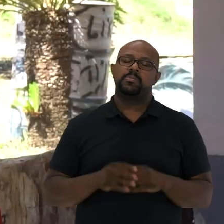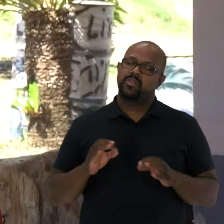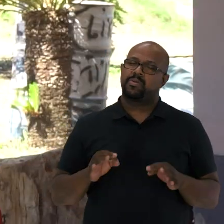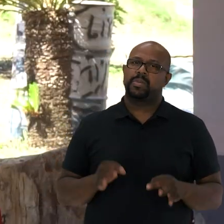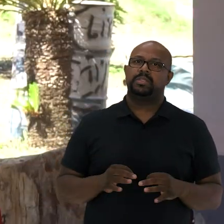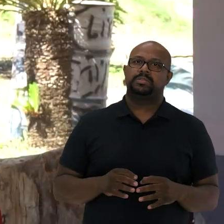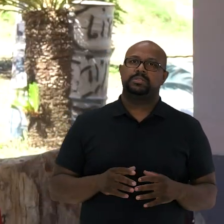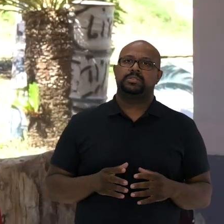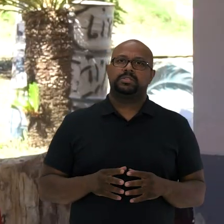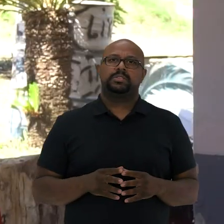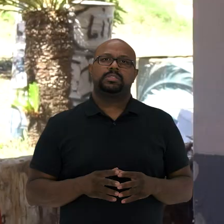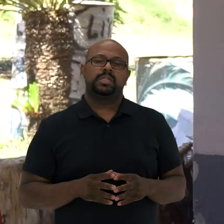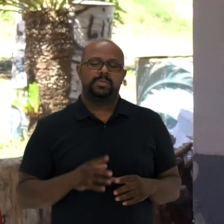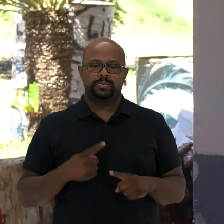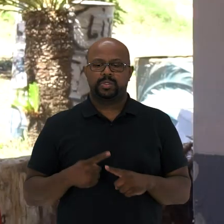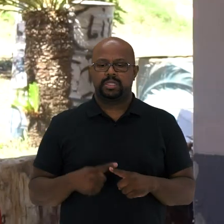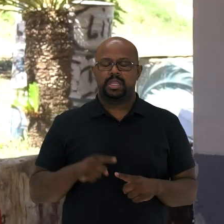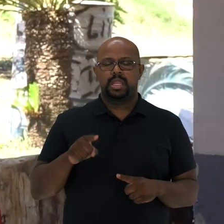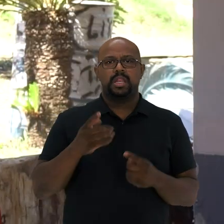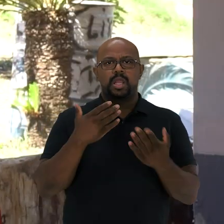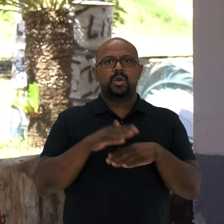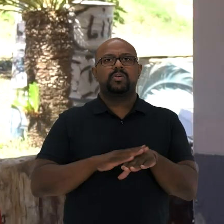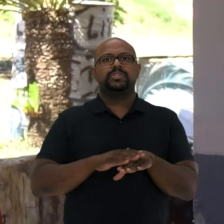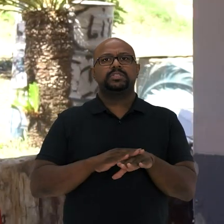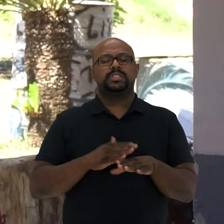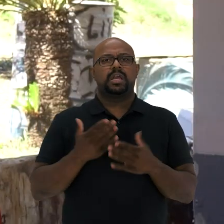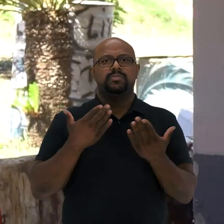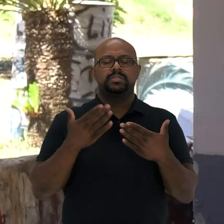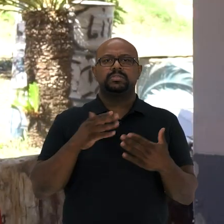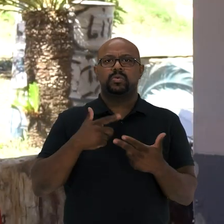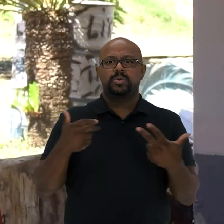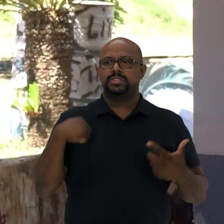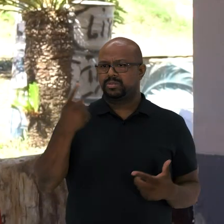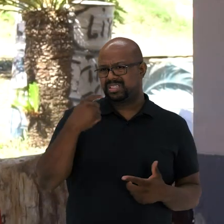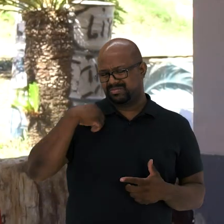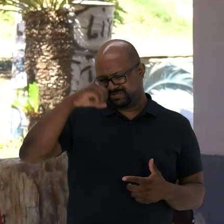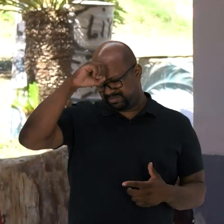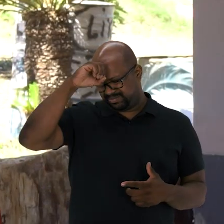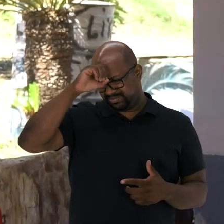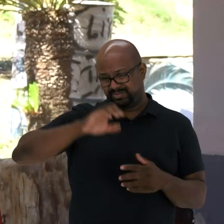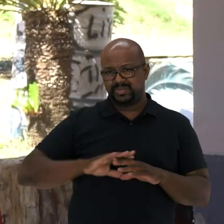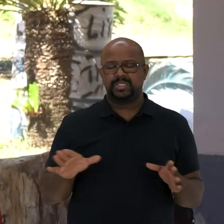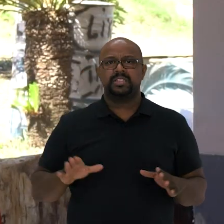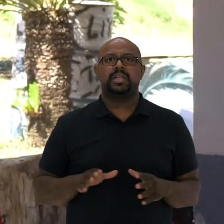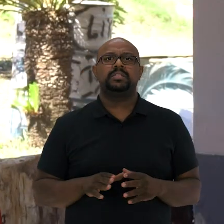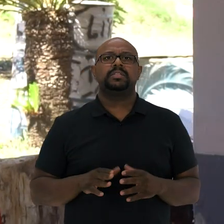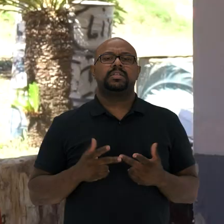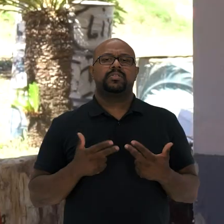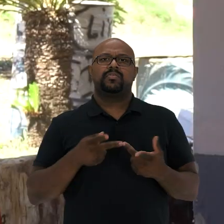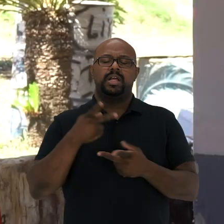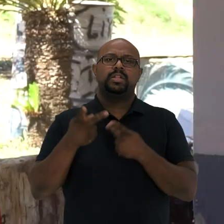Que provavelmente viveu, mas porque ele conversava com a maior naturalidade, coisas que nós não entendíamos nada, e ele se foi,